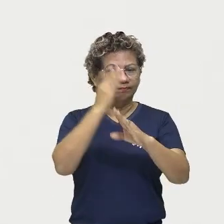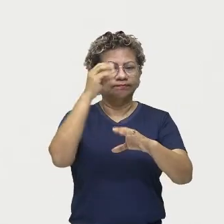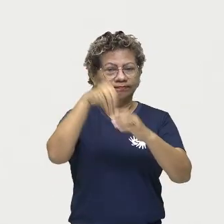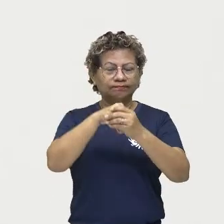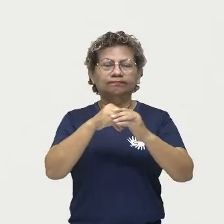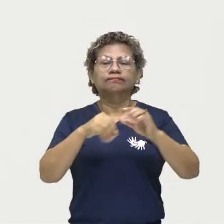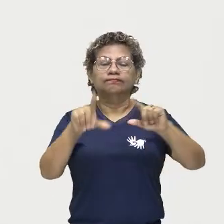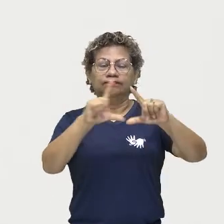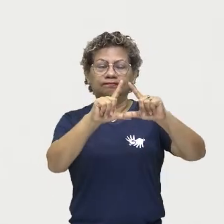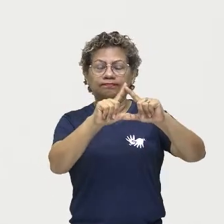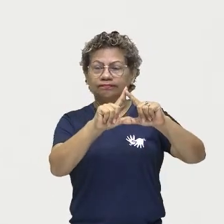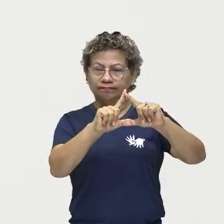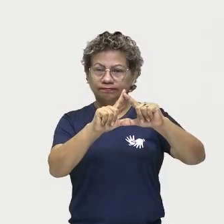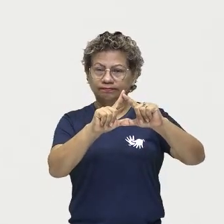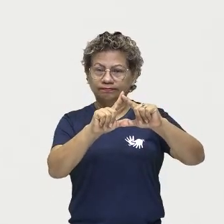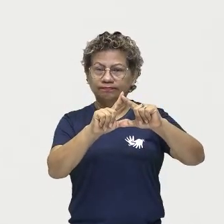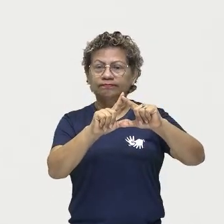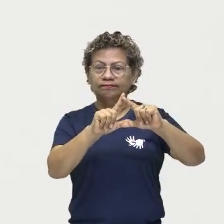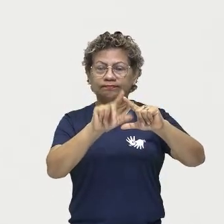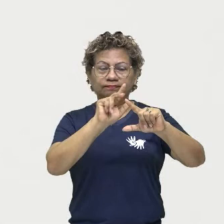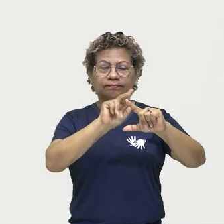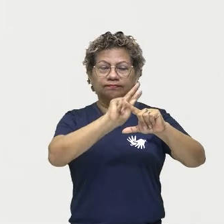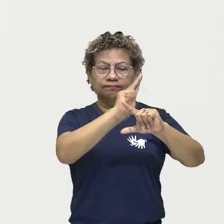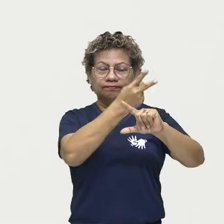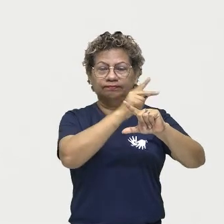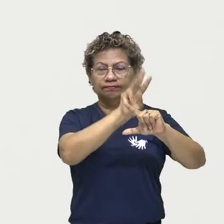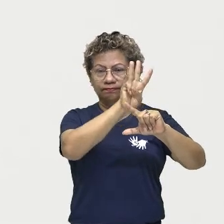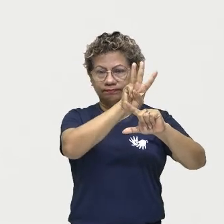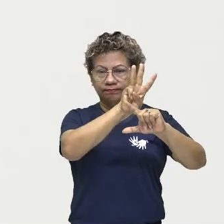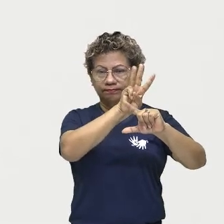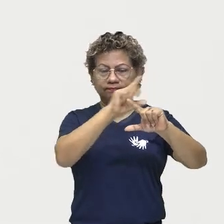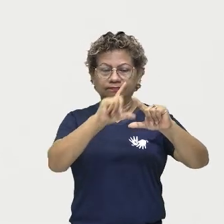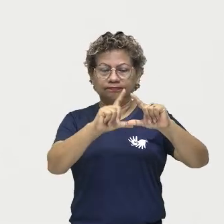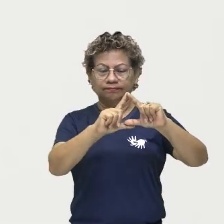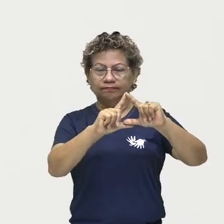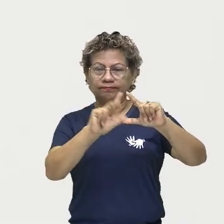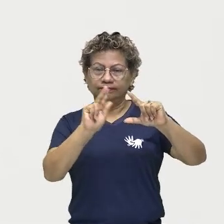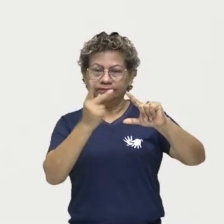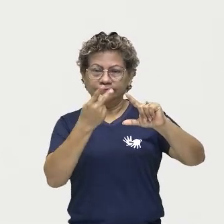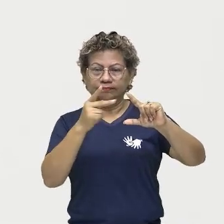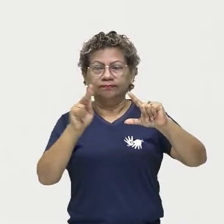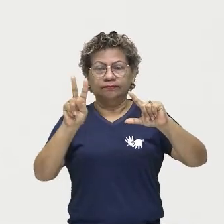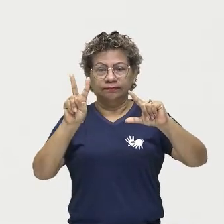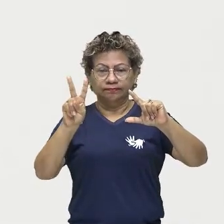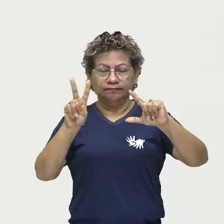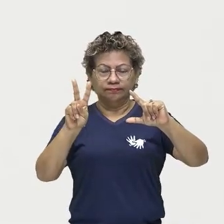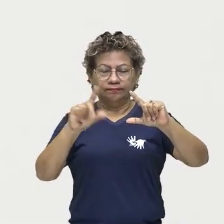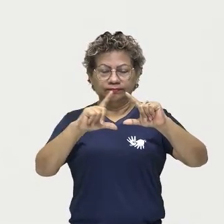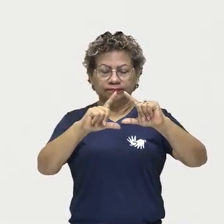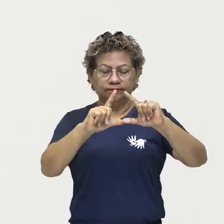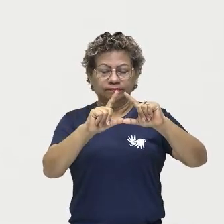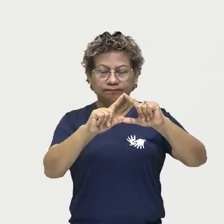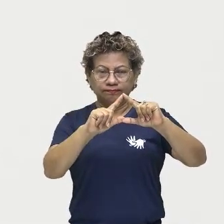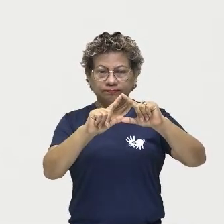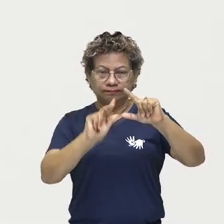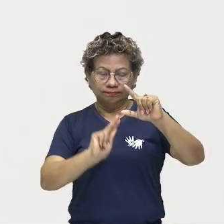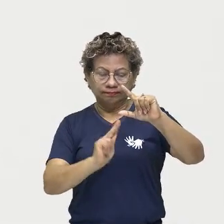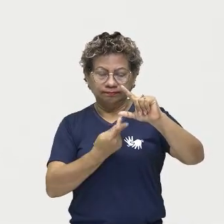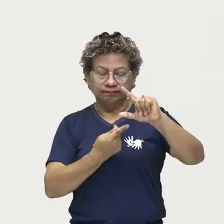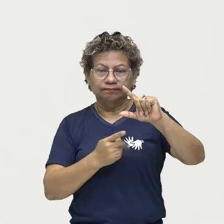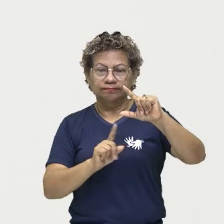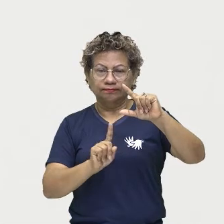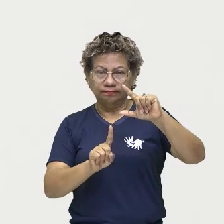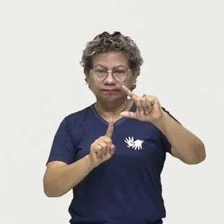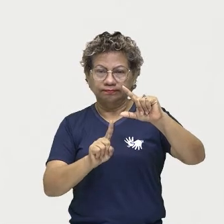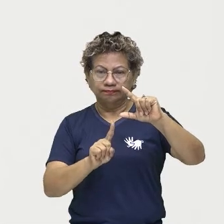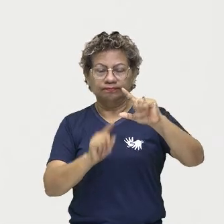Então, toda vez que nós traçamos as alturas e fazemos a interceptação dessas retas, nós encontramos o